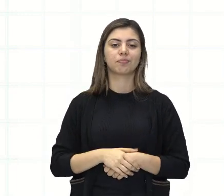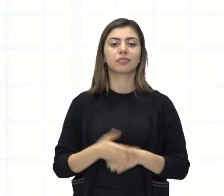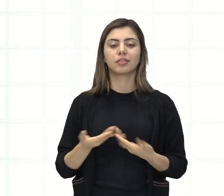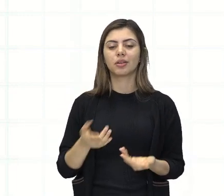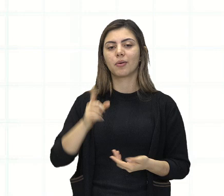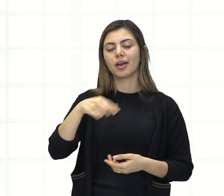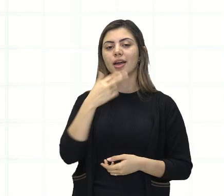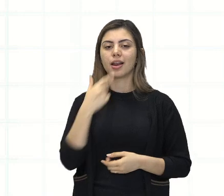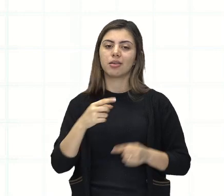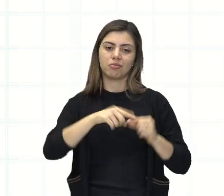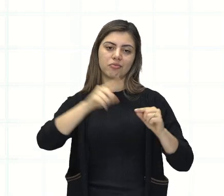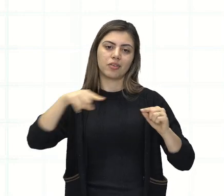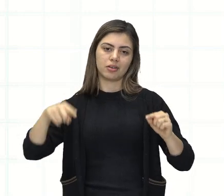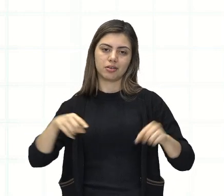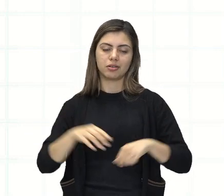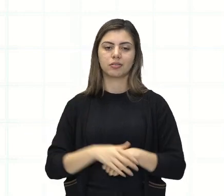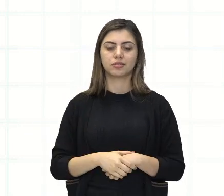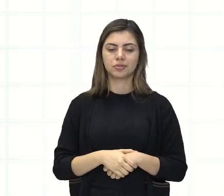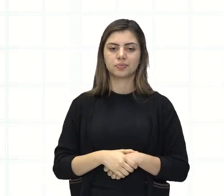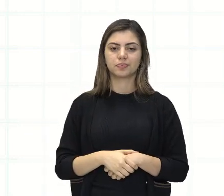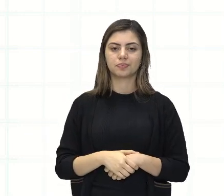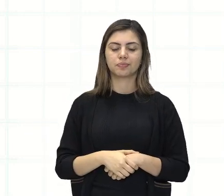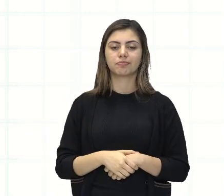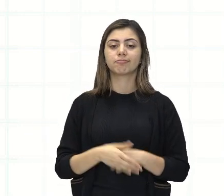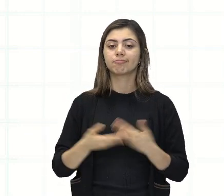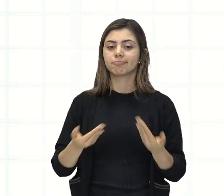variante linguística, ok? Então,